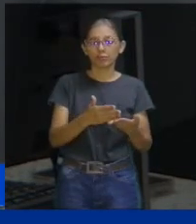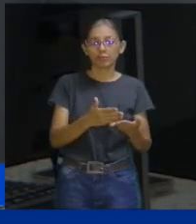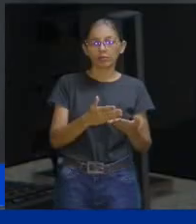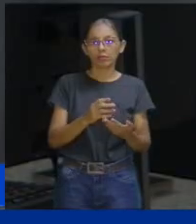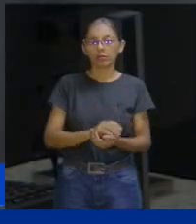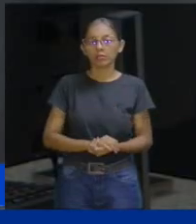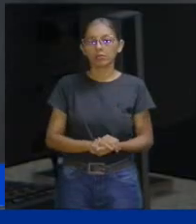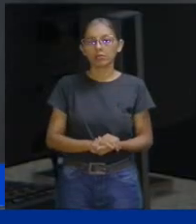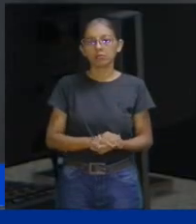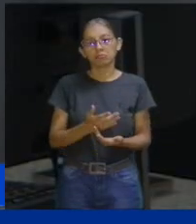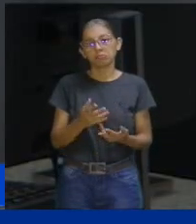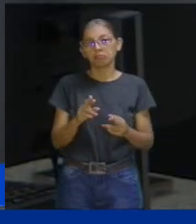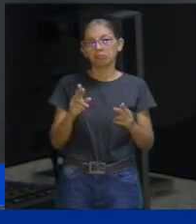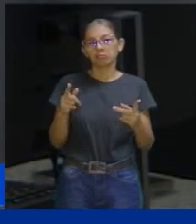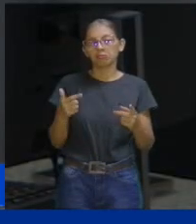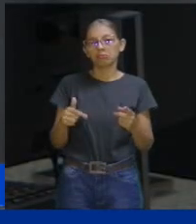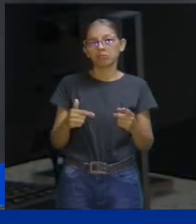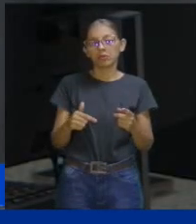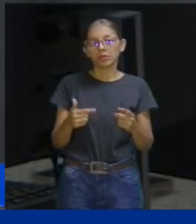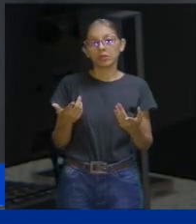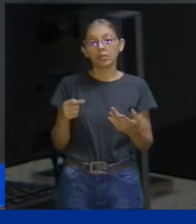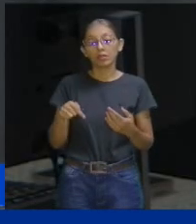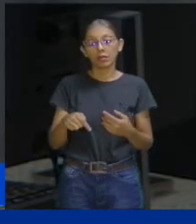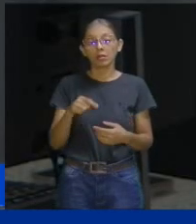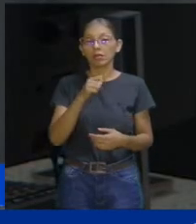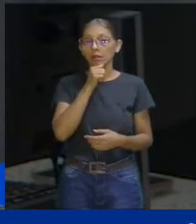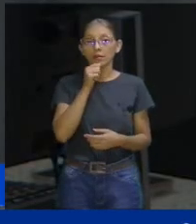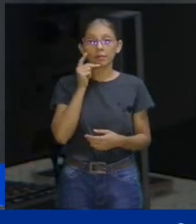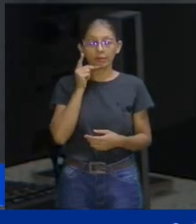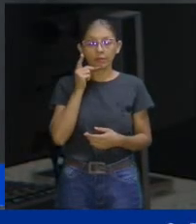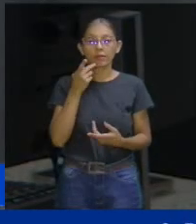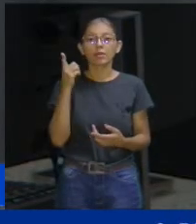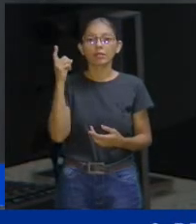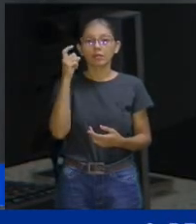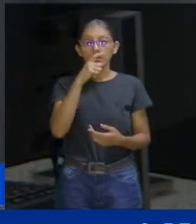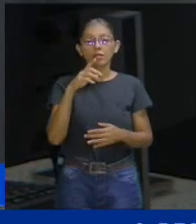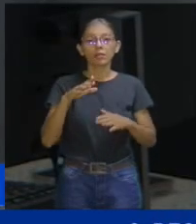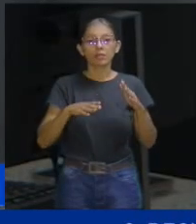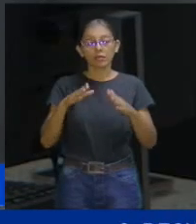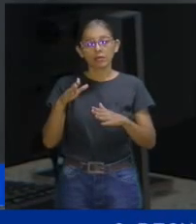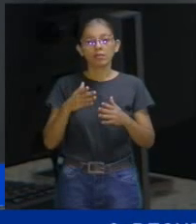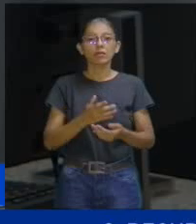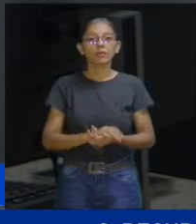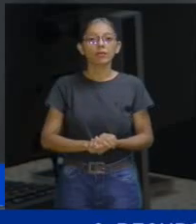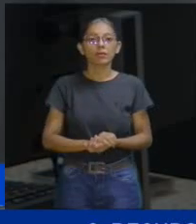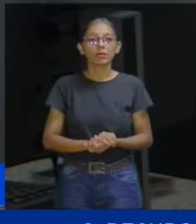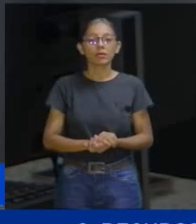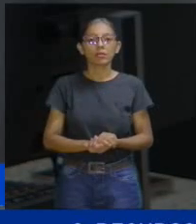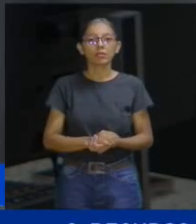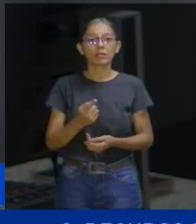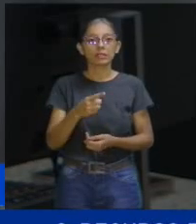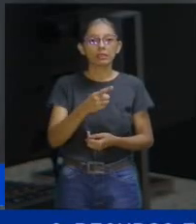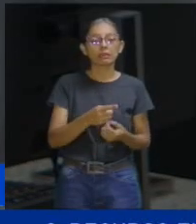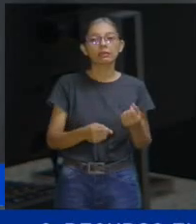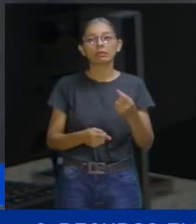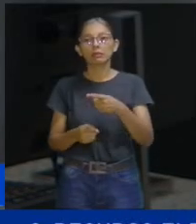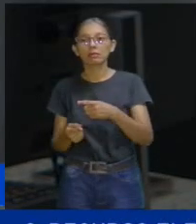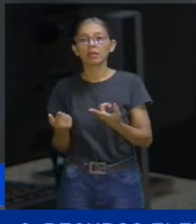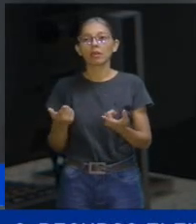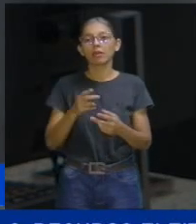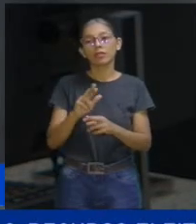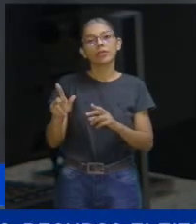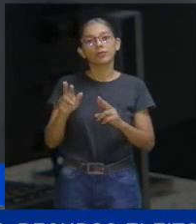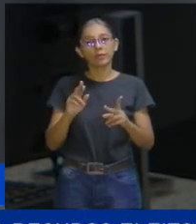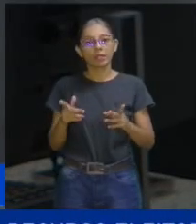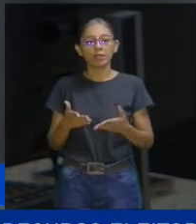que o nosso estado do Amapá, ser uma área de difícil acesso, ele necessariamente precisa para os tipos de locomoção,